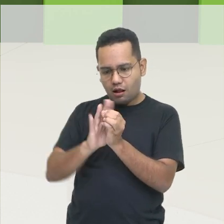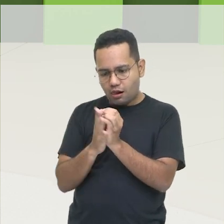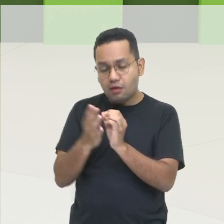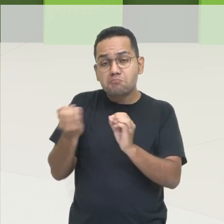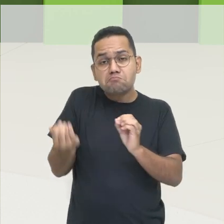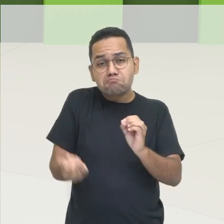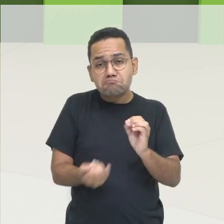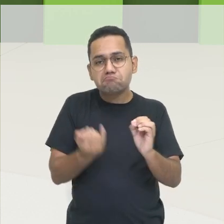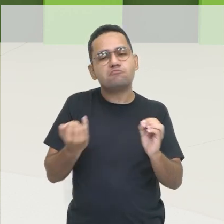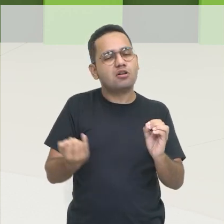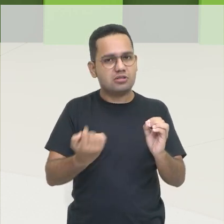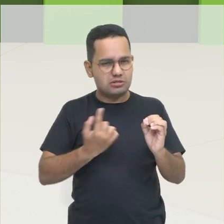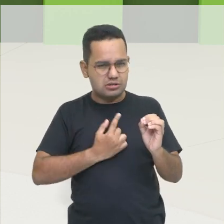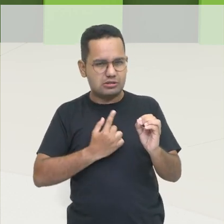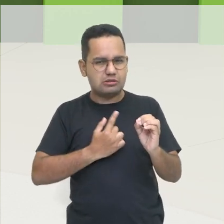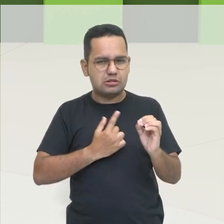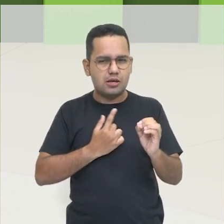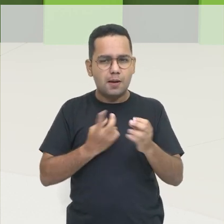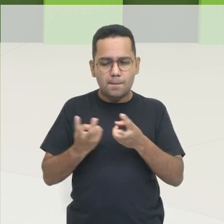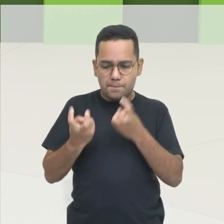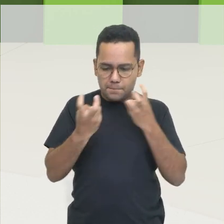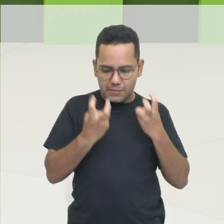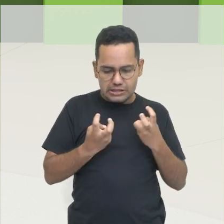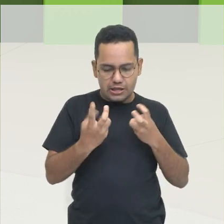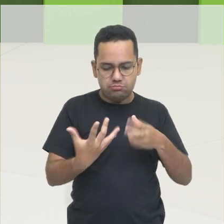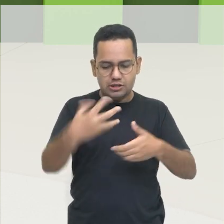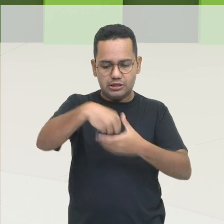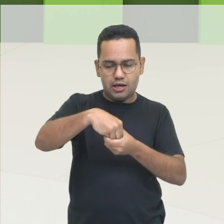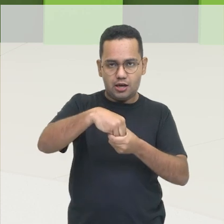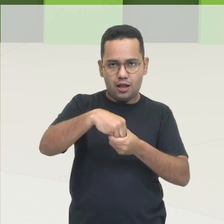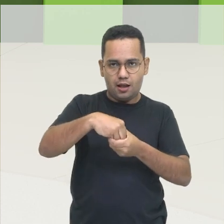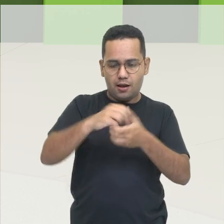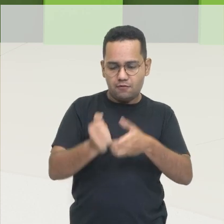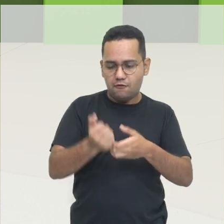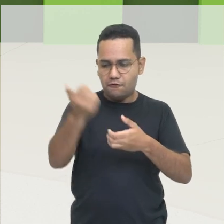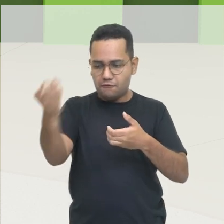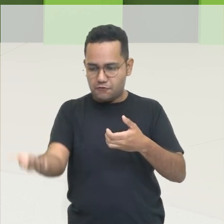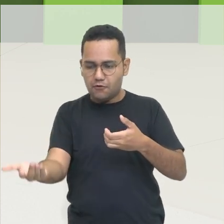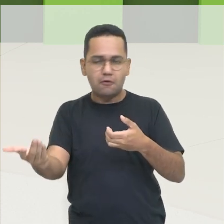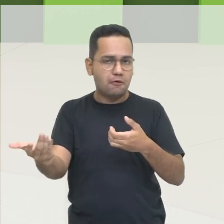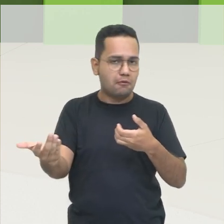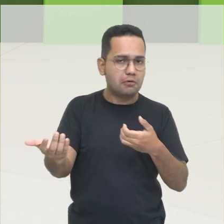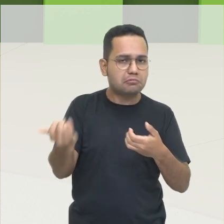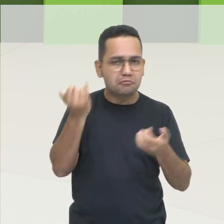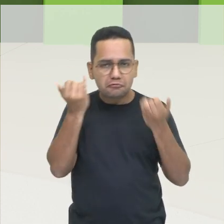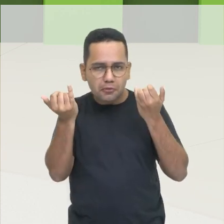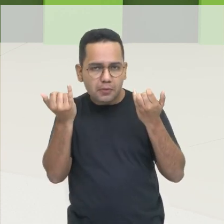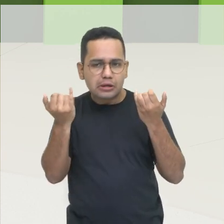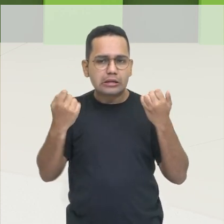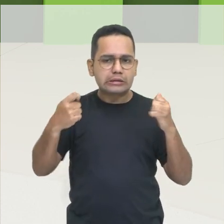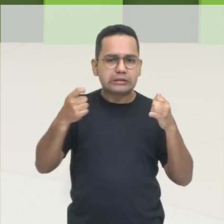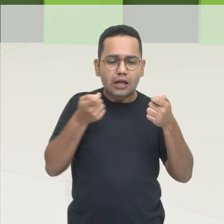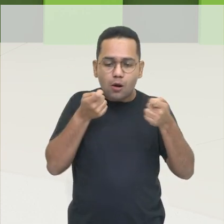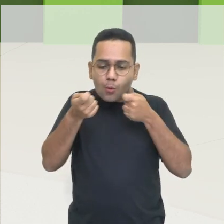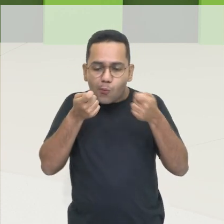plasmática é muito importante, ela identifica aquilo que precisa entrar, aquilo que precisa sair da célula,